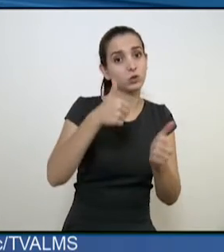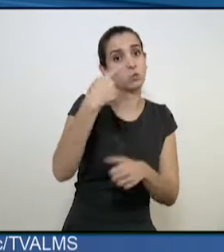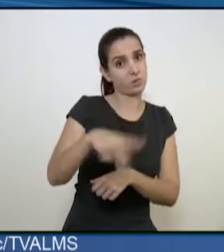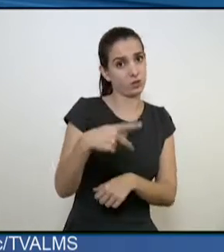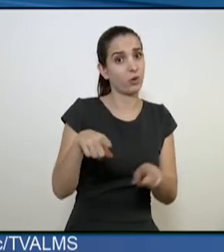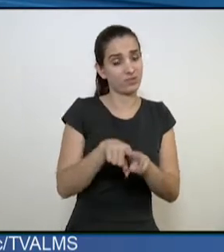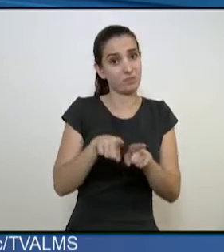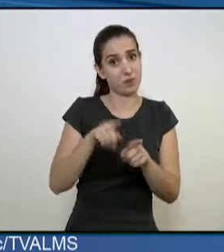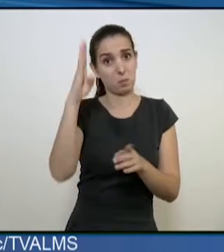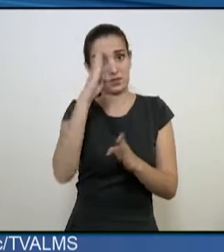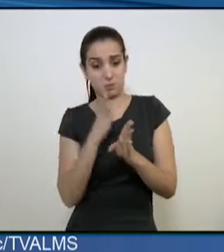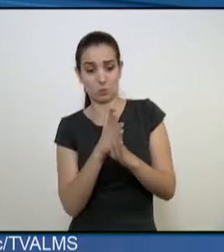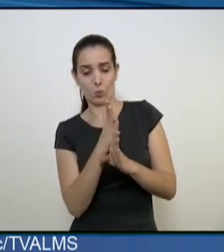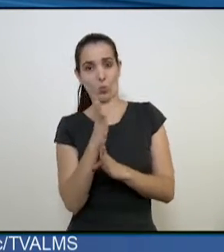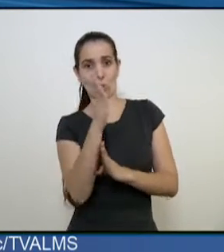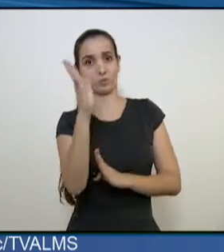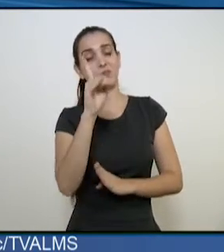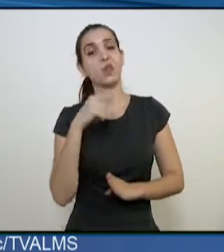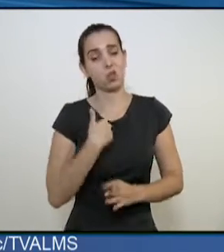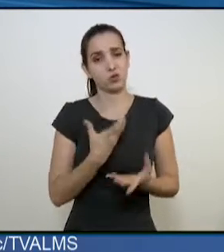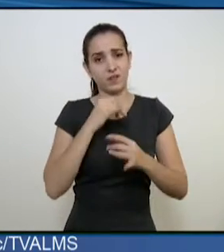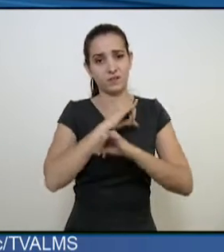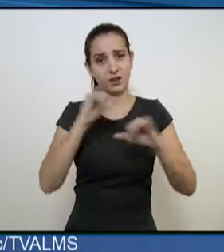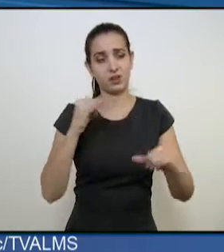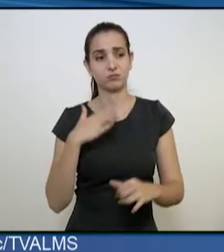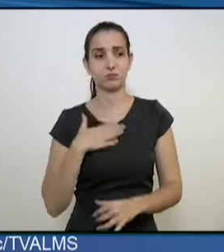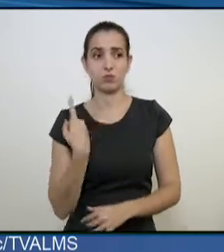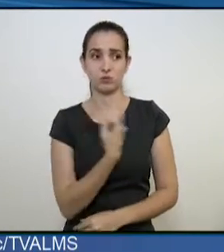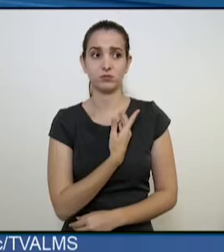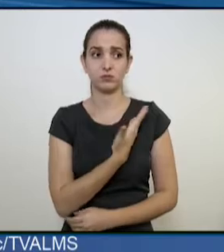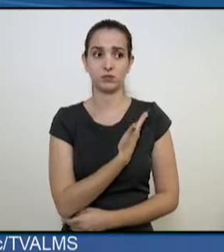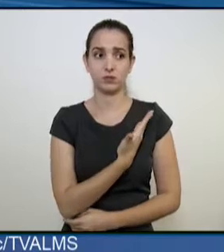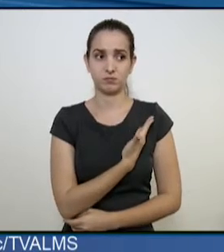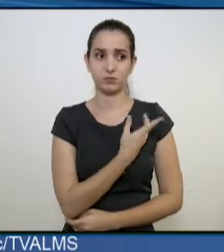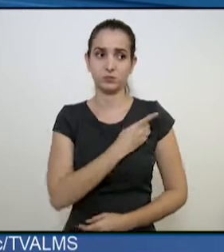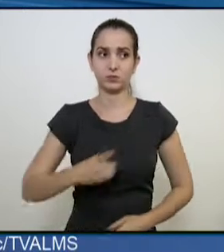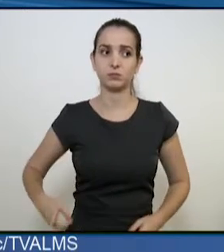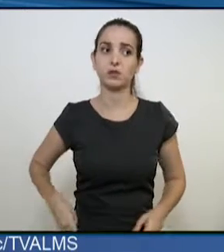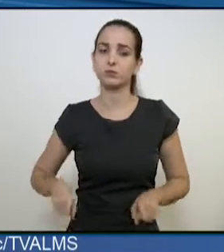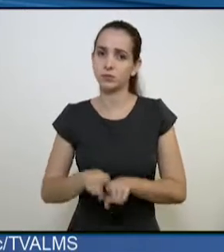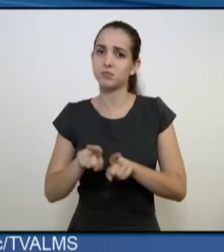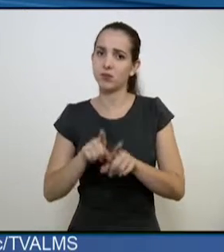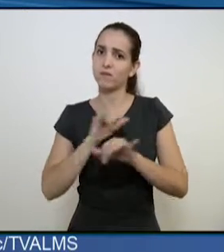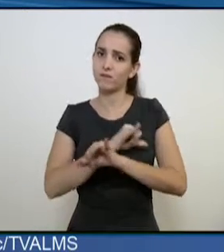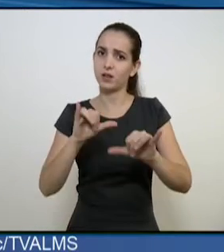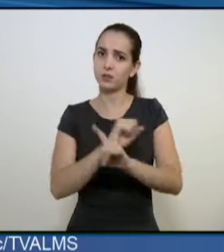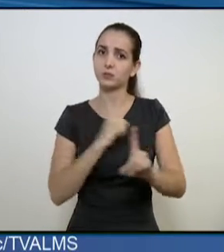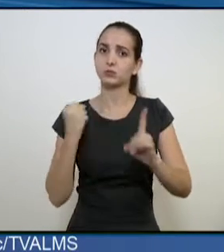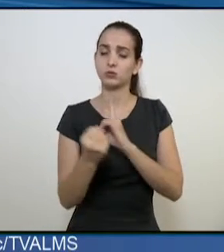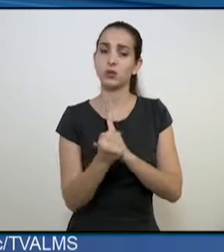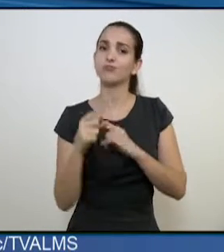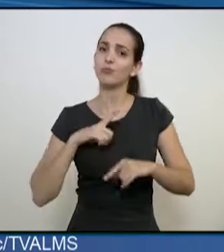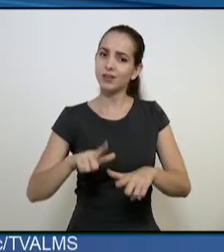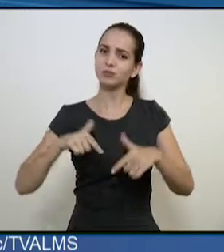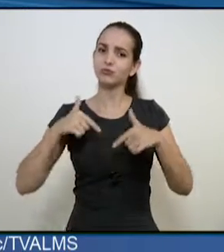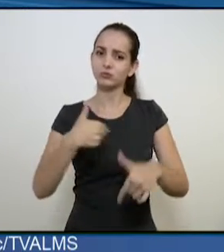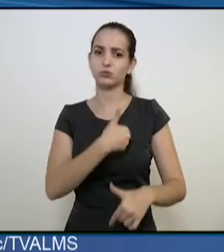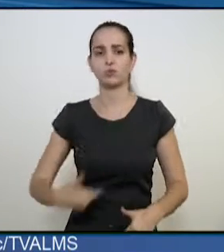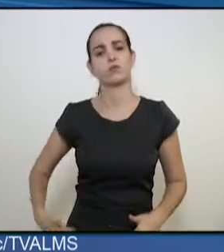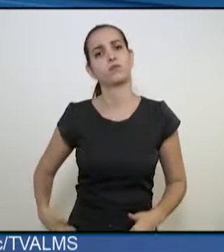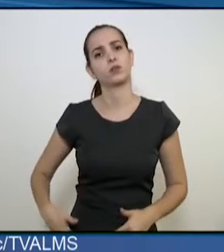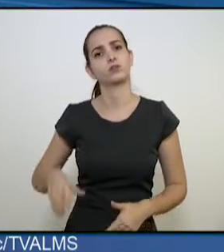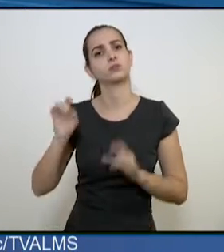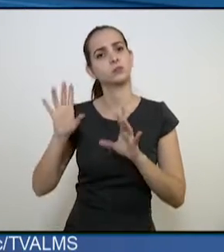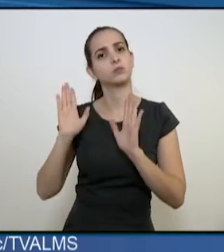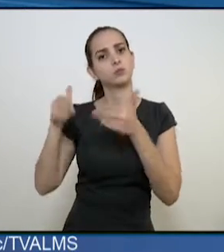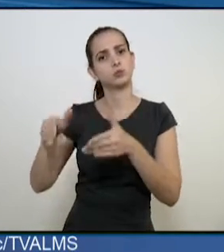gostaria de dizer aos nossos queridos pares e à sociedade das ações do governo do Estado nisso.